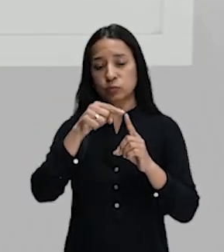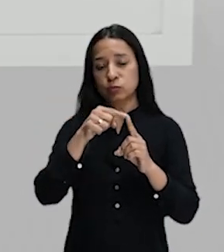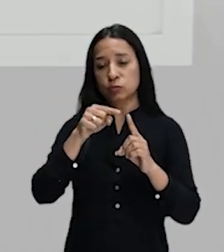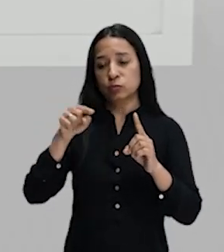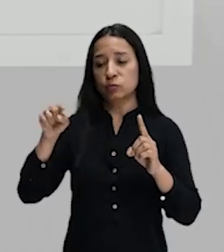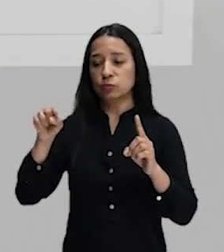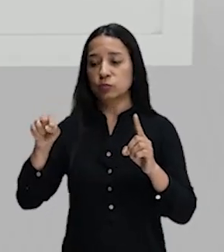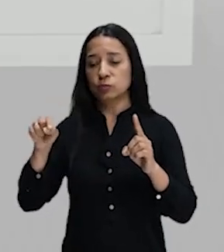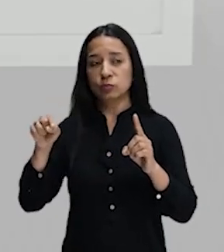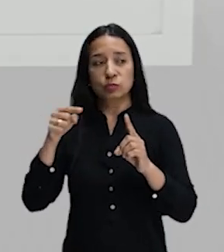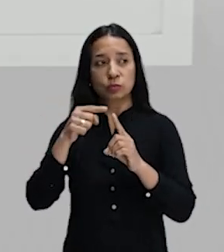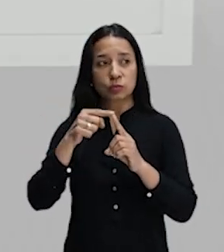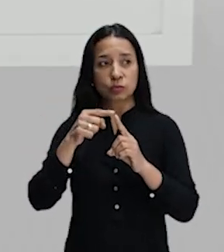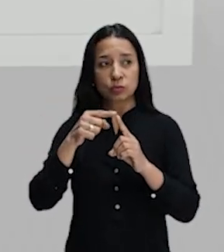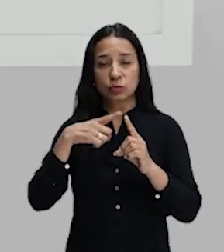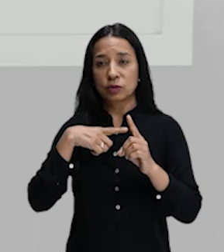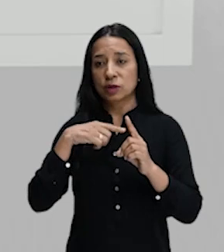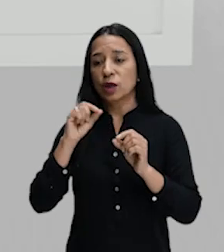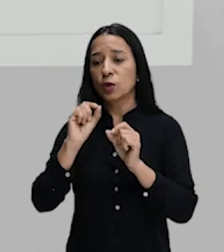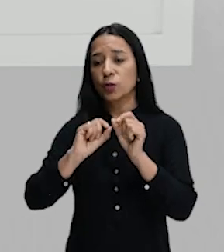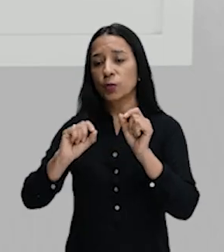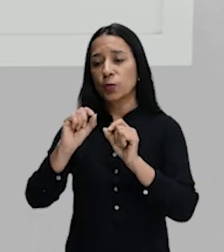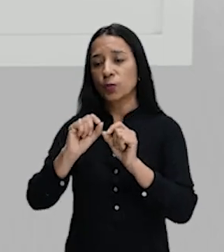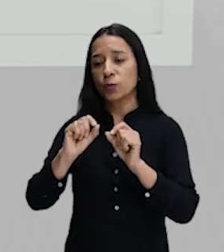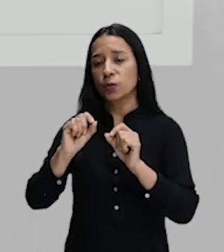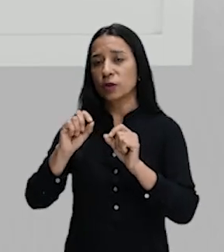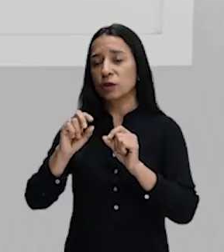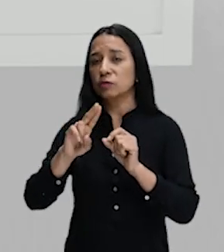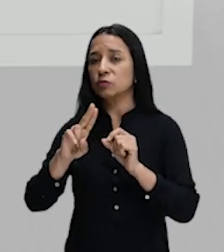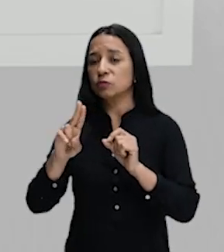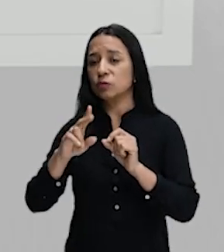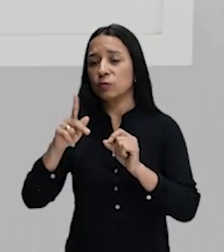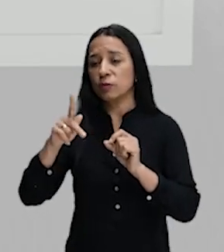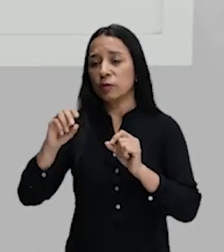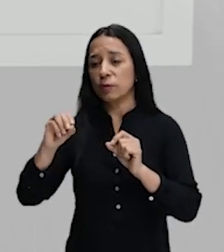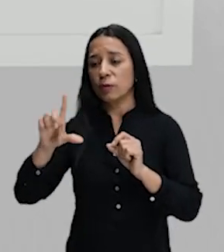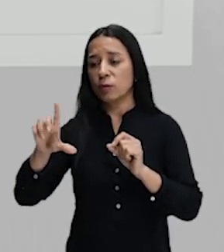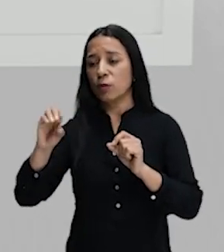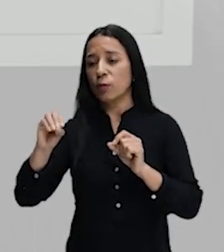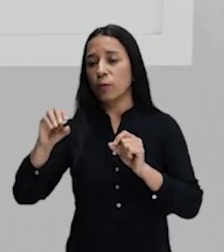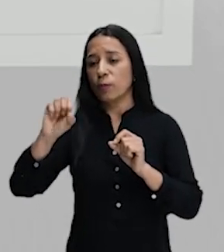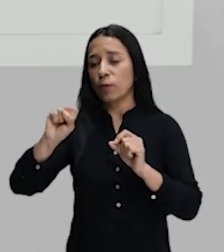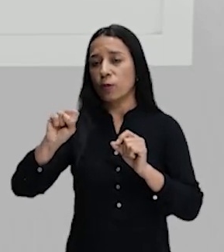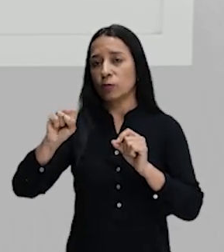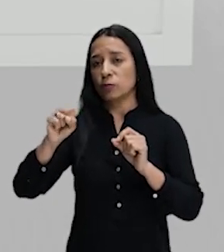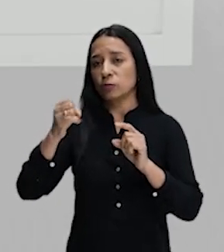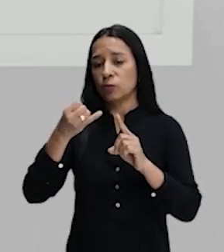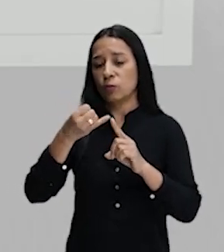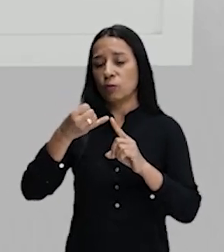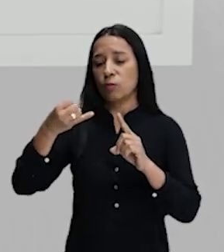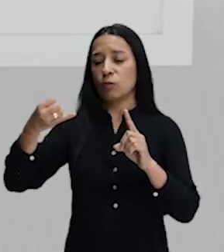ímãs, eles têm o que nós chamamos de polos. Então, esses são os polos